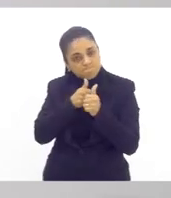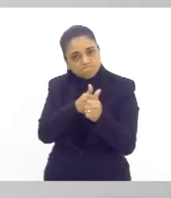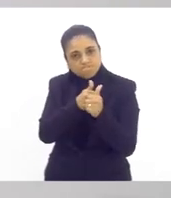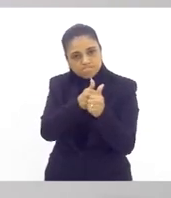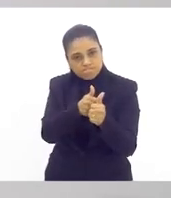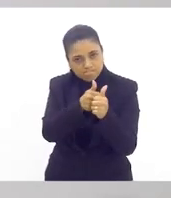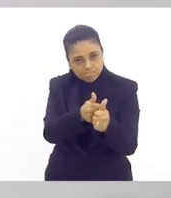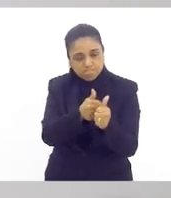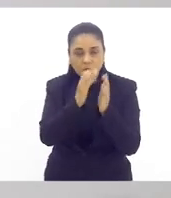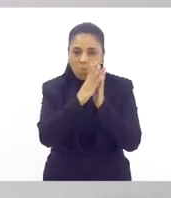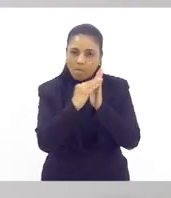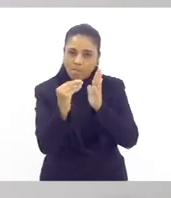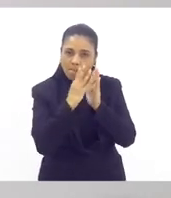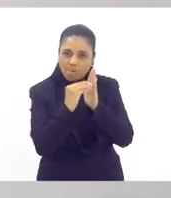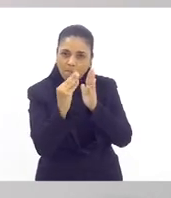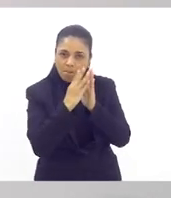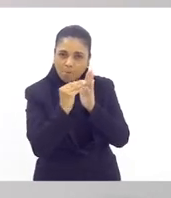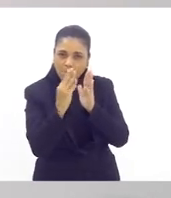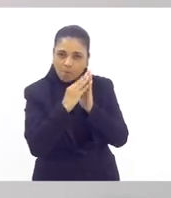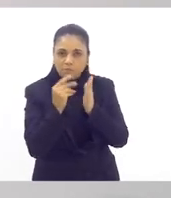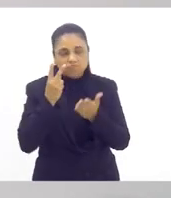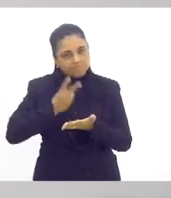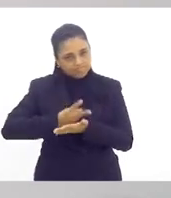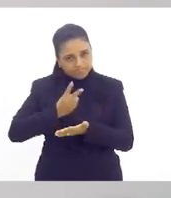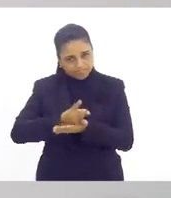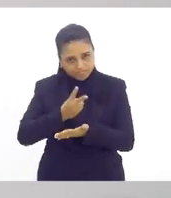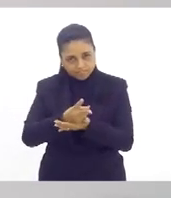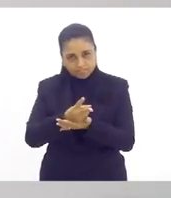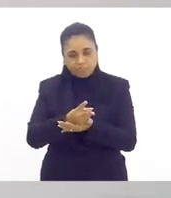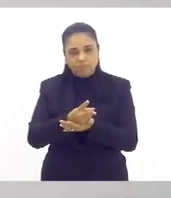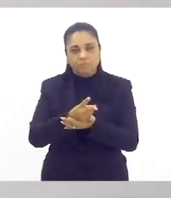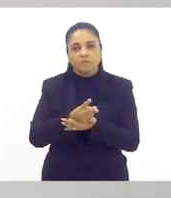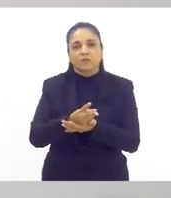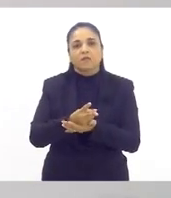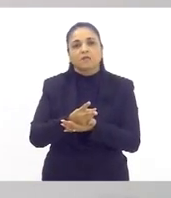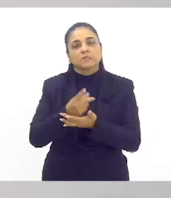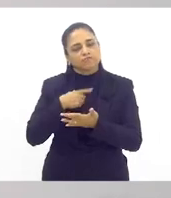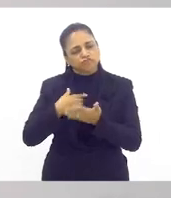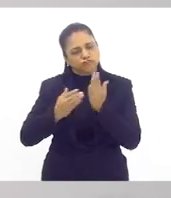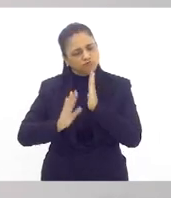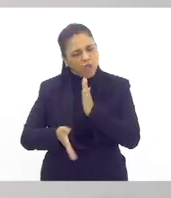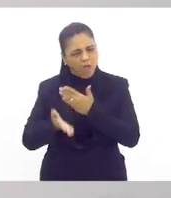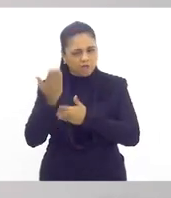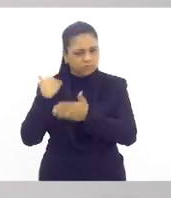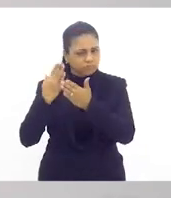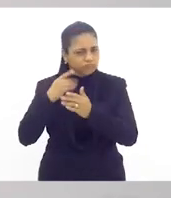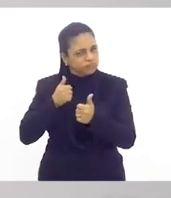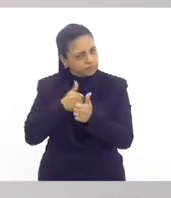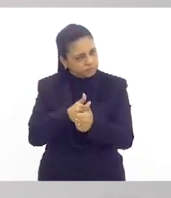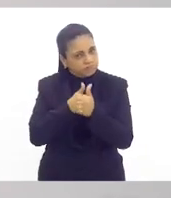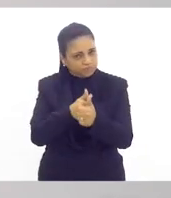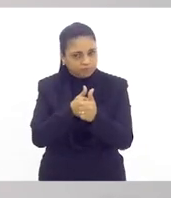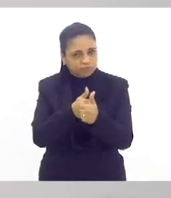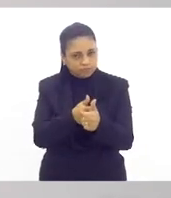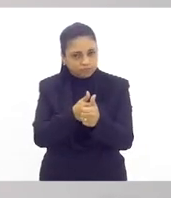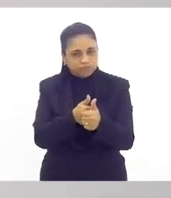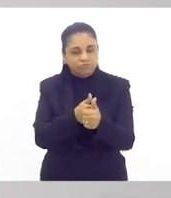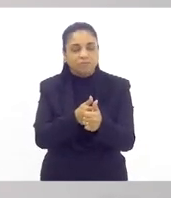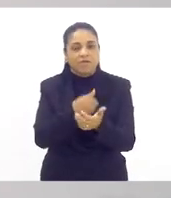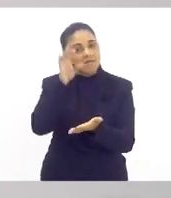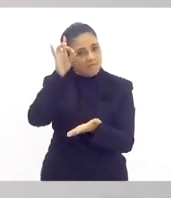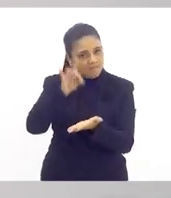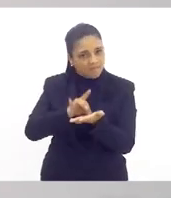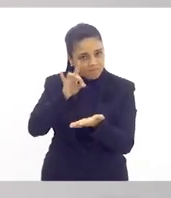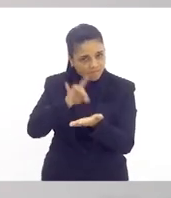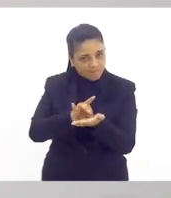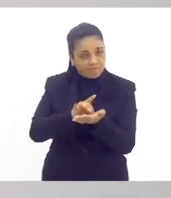esse modelo o tempo inteiro a gente vem perseguindo isso é tão é tão fato que a gente